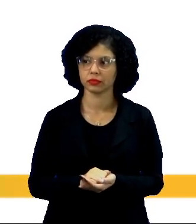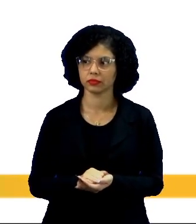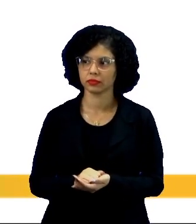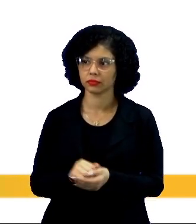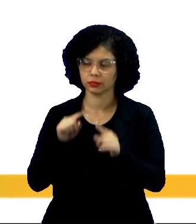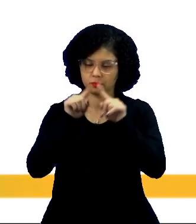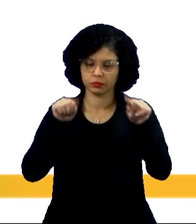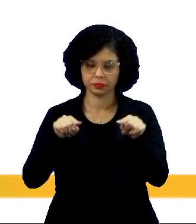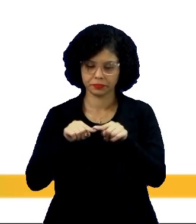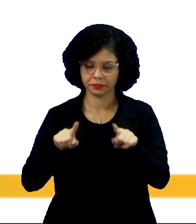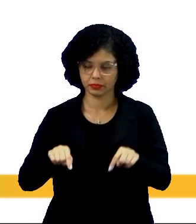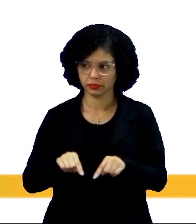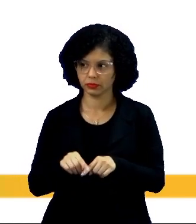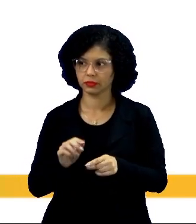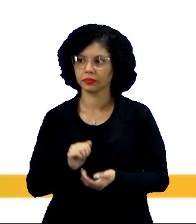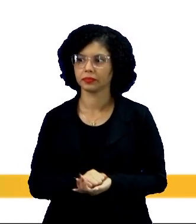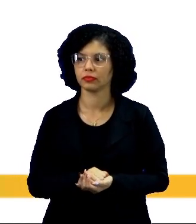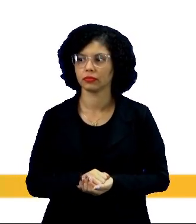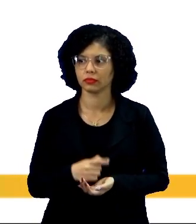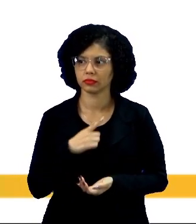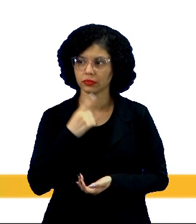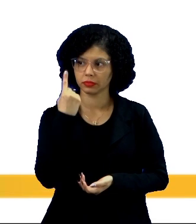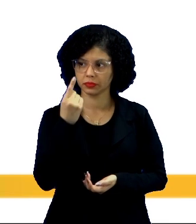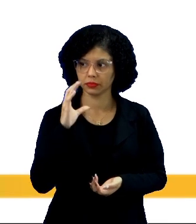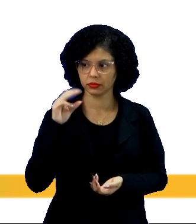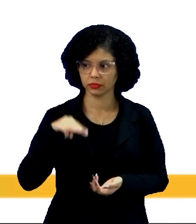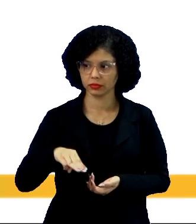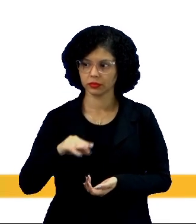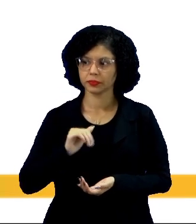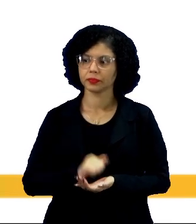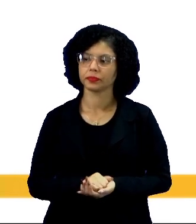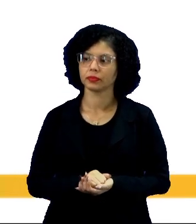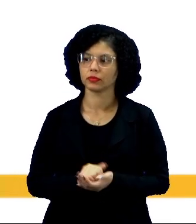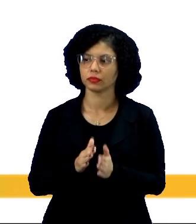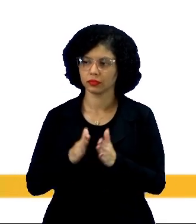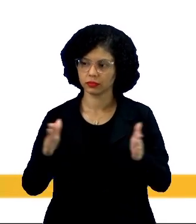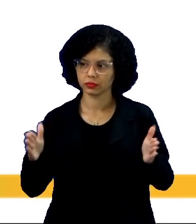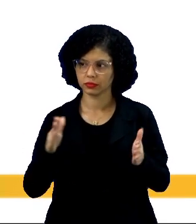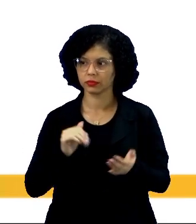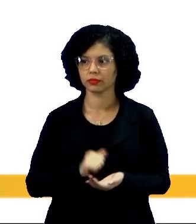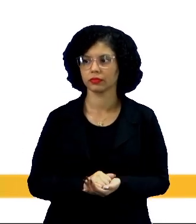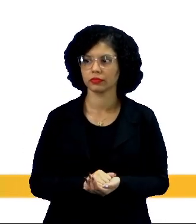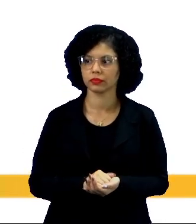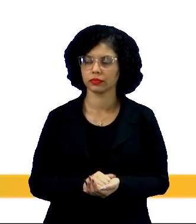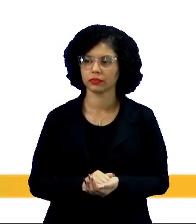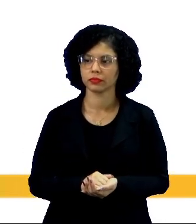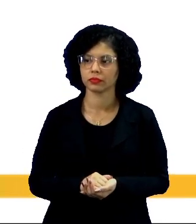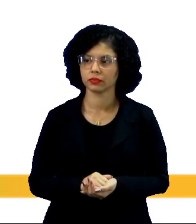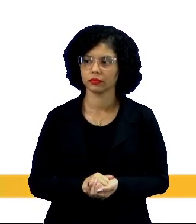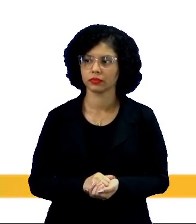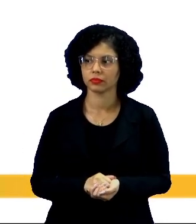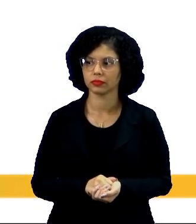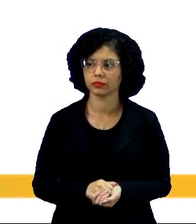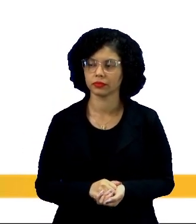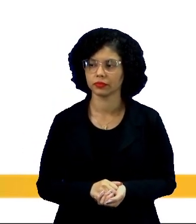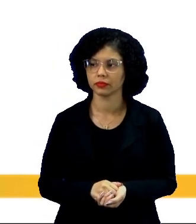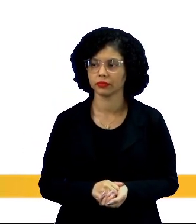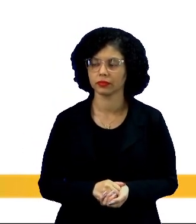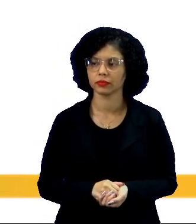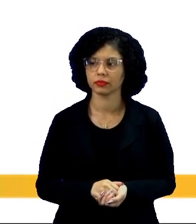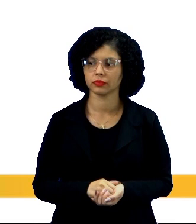malha quadriculada. Cada quadradinho tem 1 centímetro de largura, 1 centímetro de